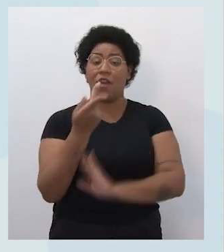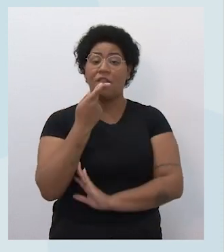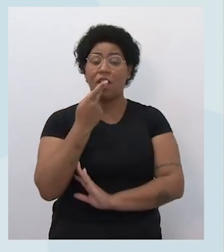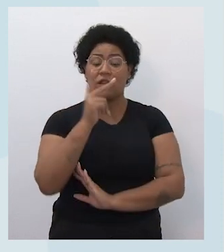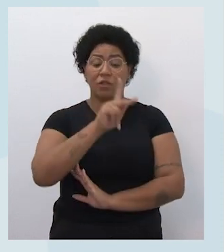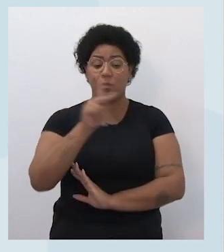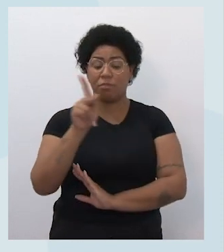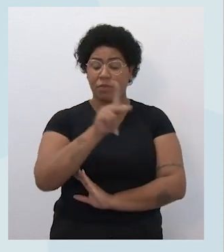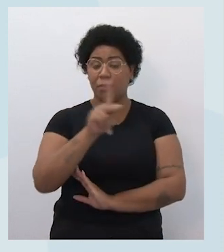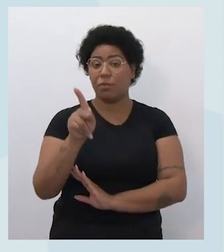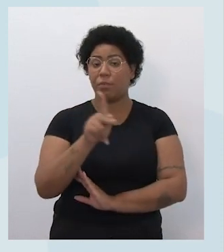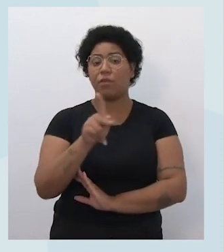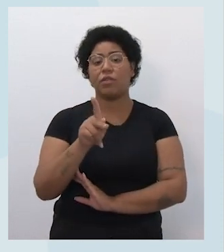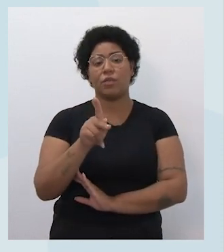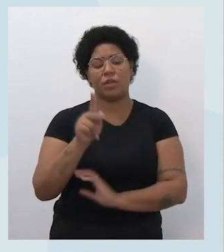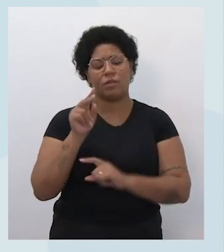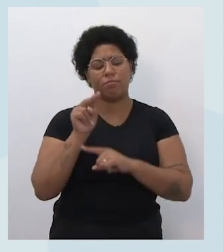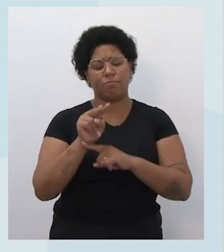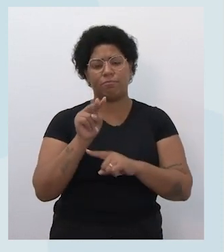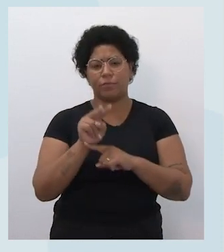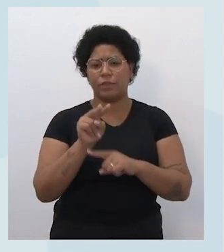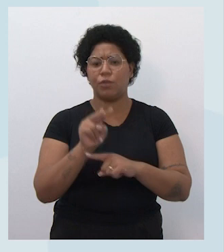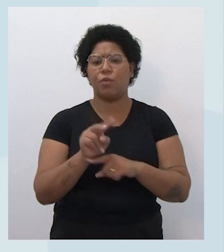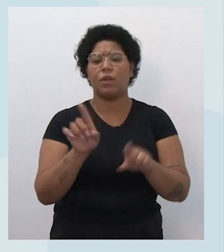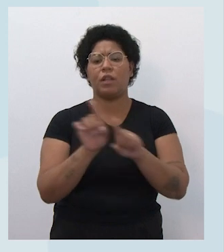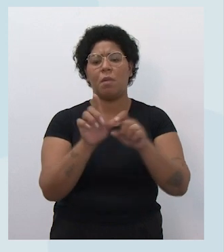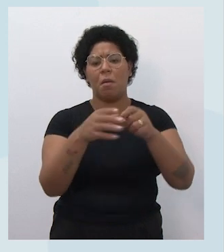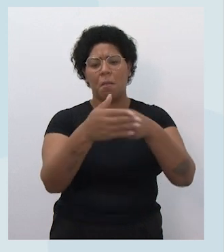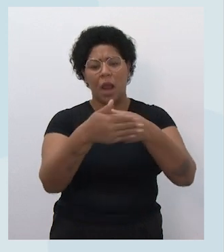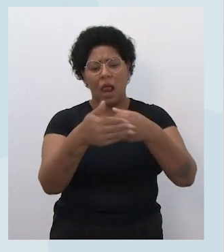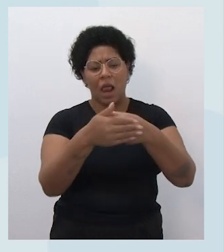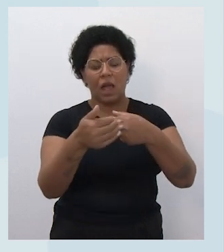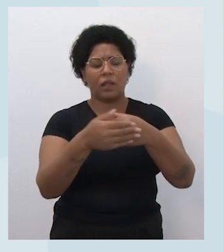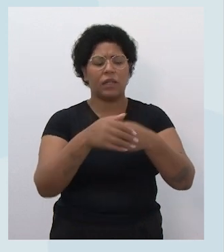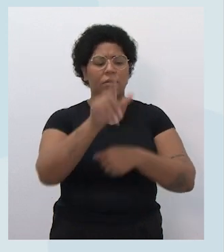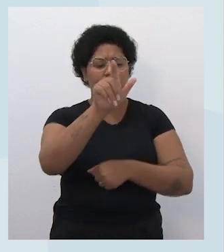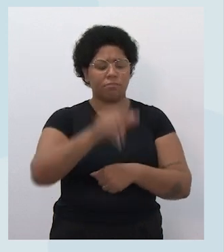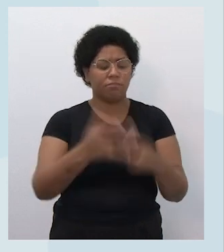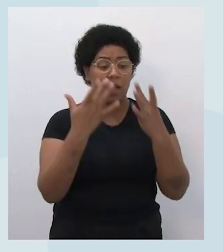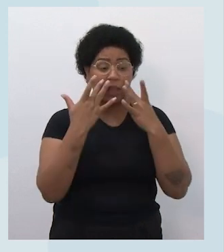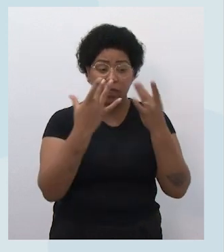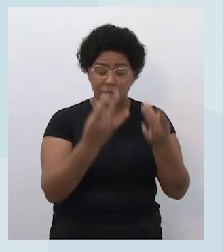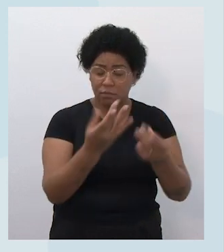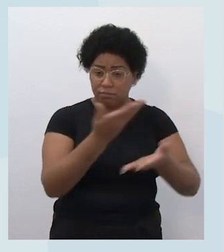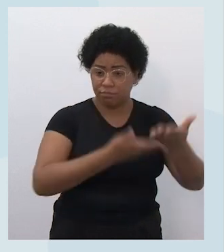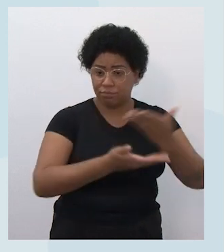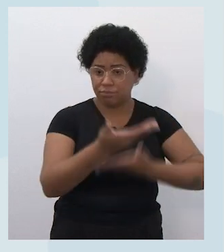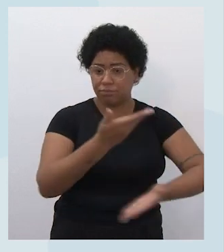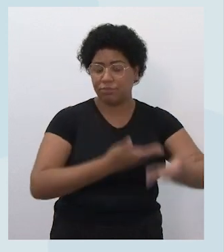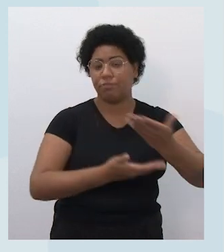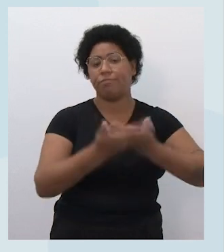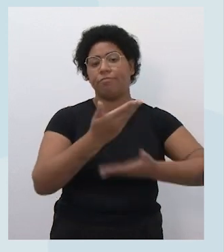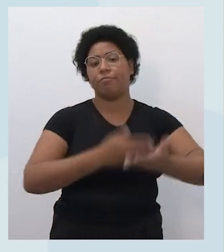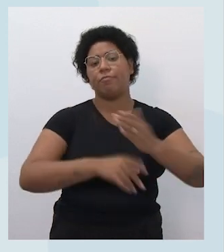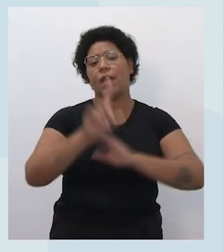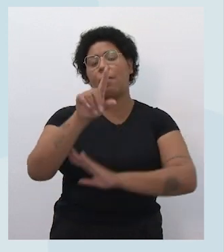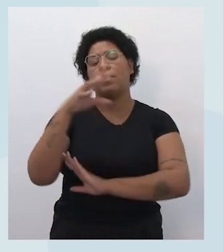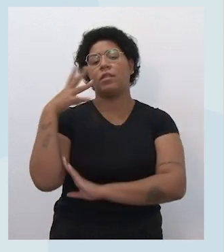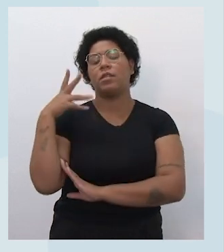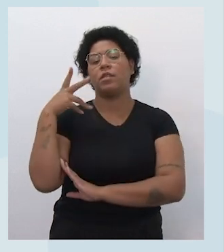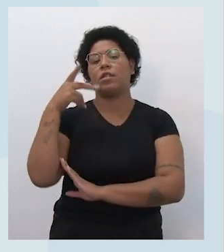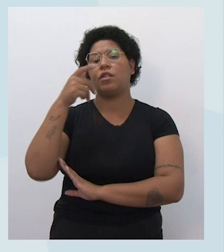da palavra curar, que significa cuidar, zelar, dar atenção, né? Então, é preciso que o docente tenha